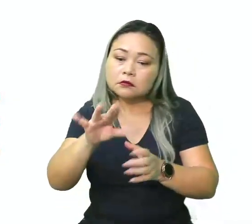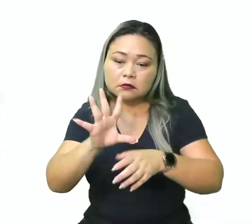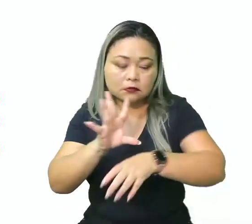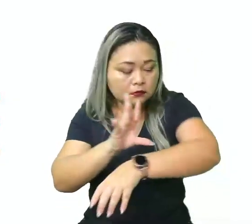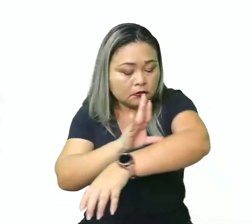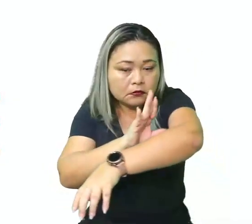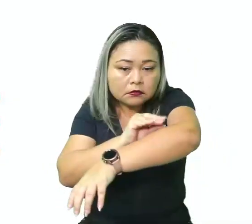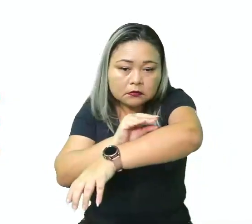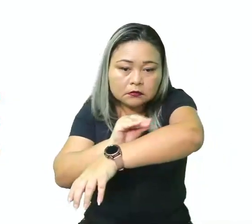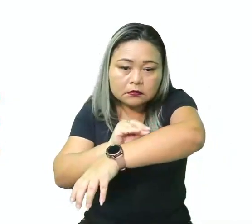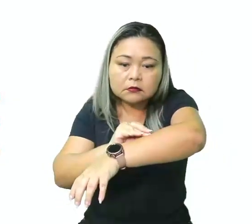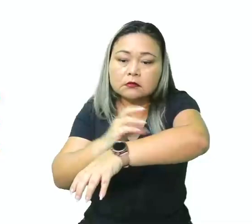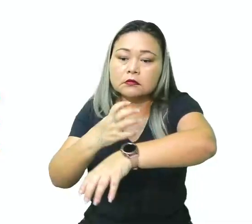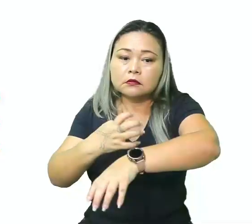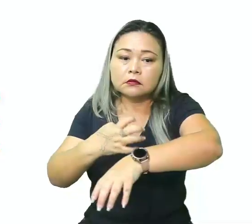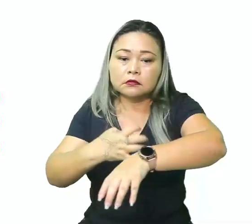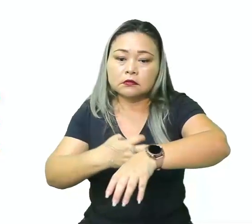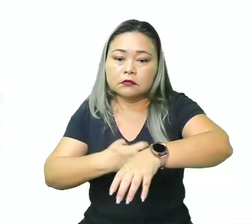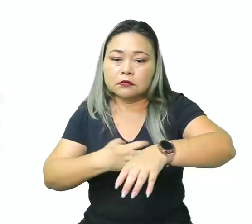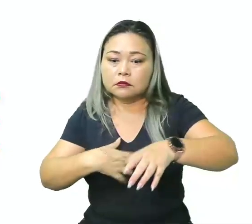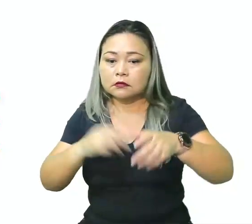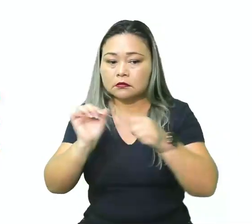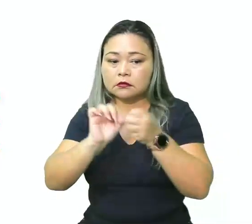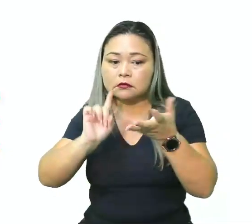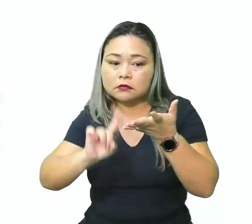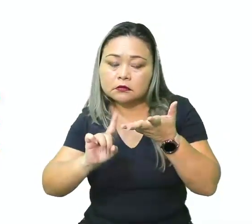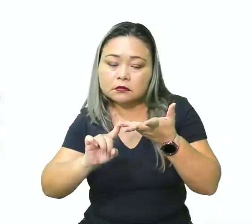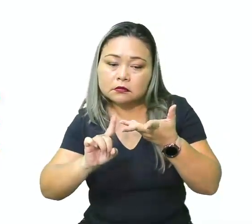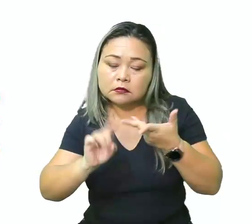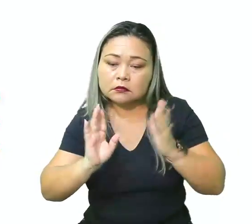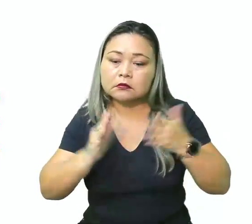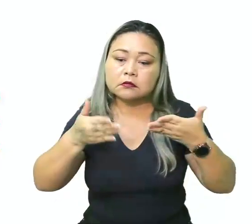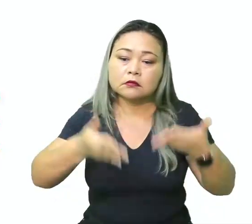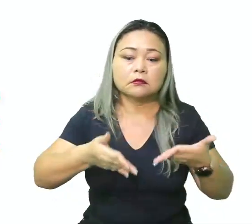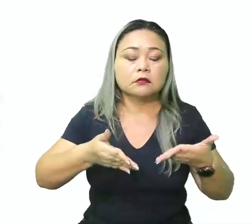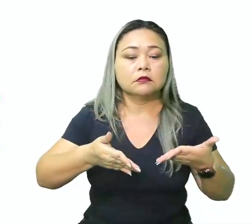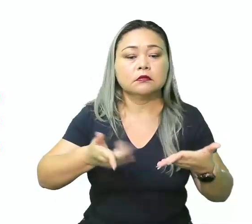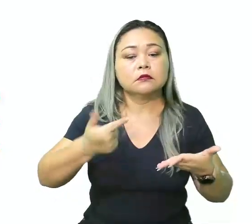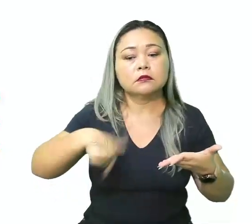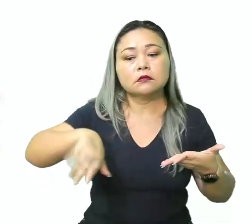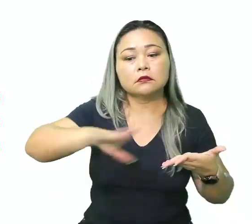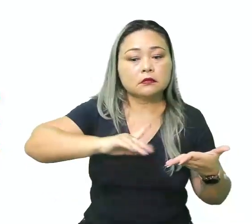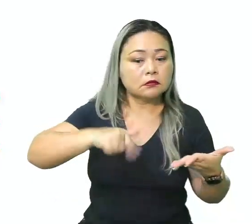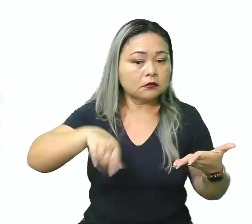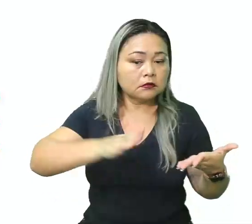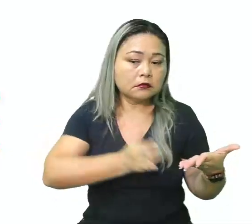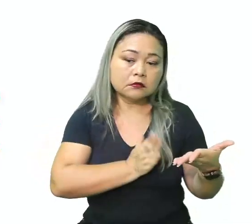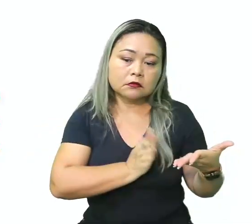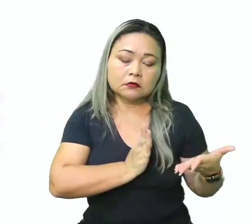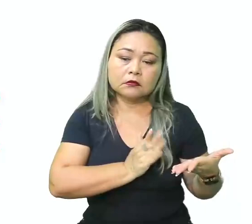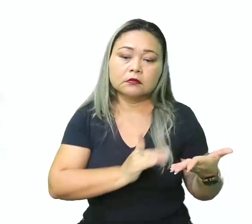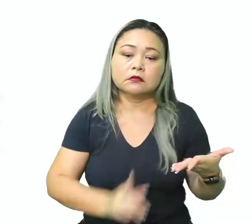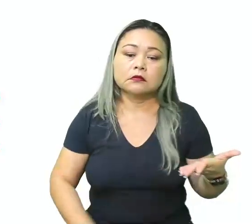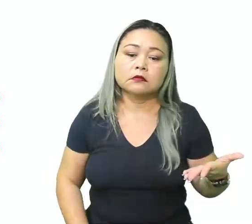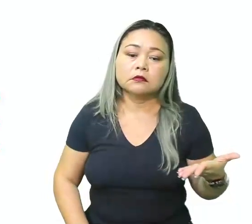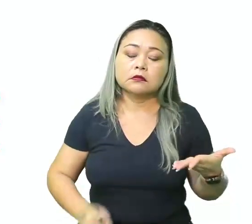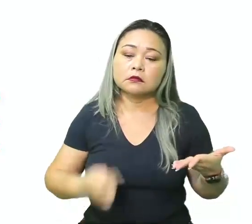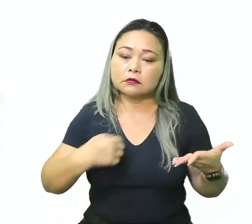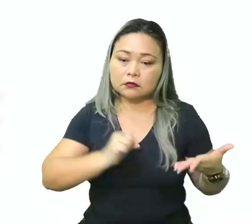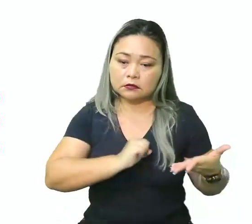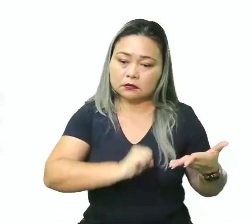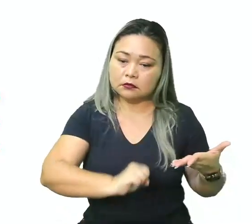tecidos. Os órgãos realizam vários tipos de funções, e aí a gente colocou ali o coração,